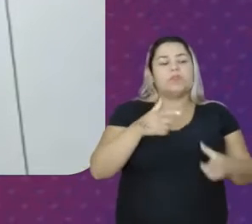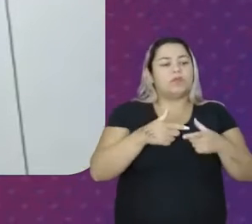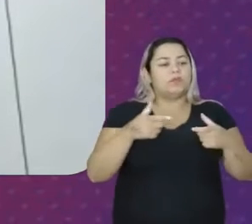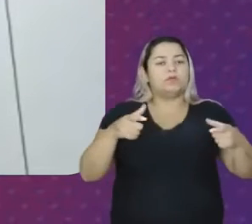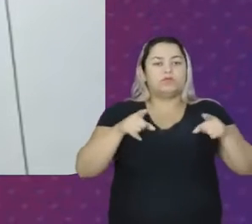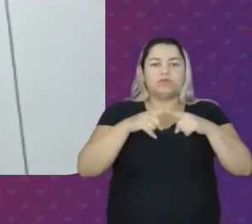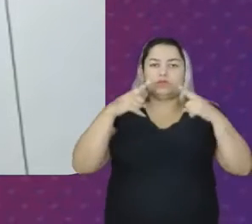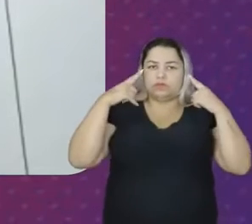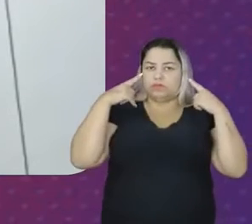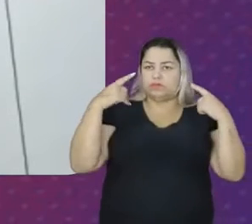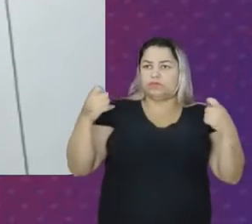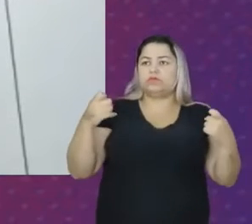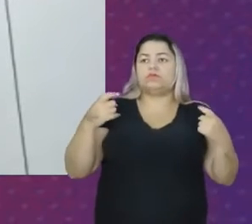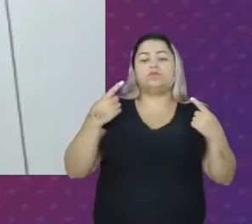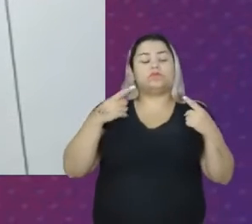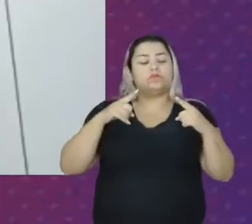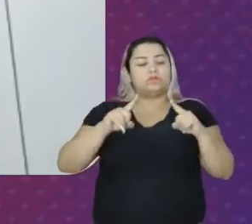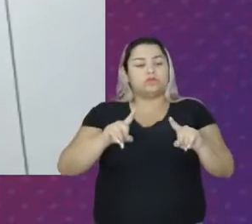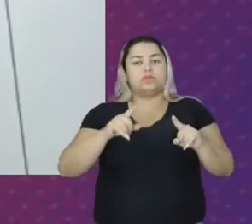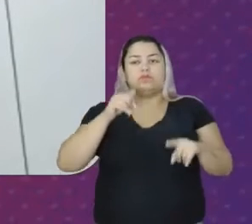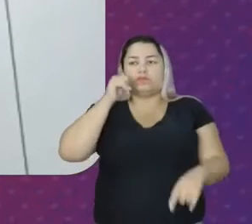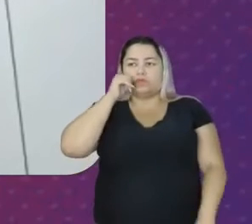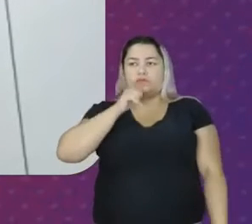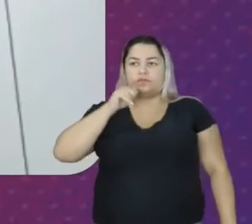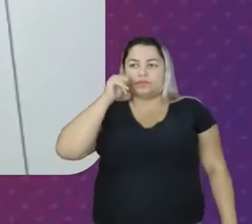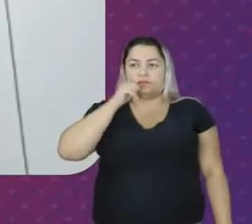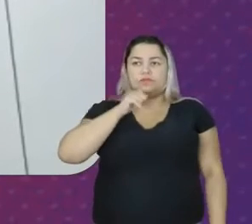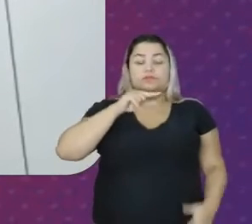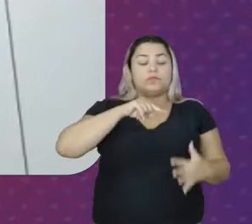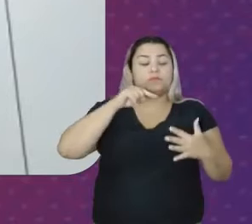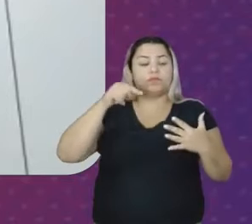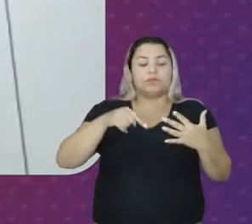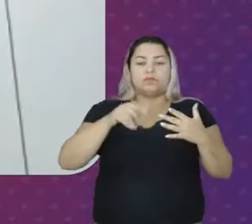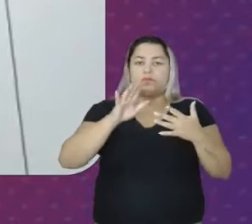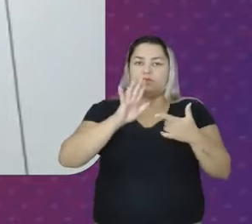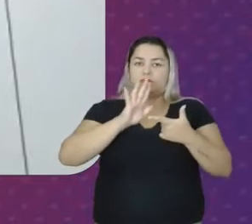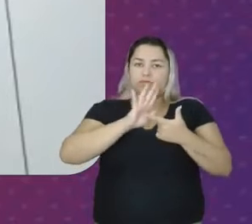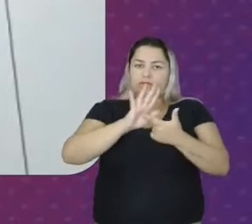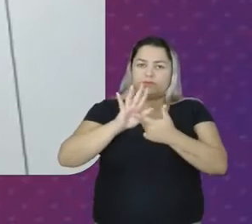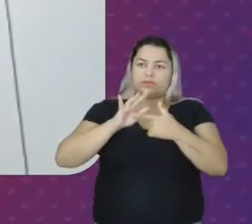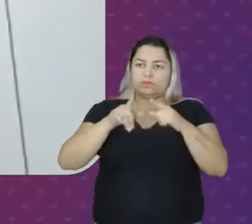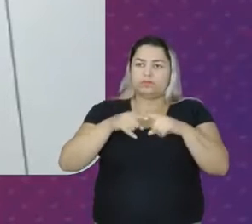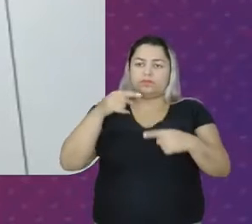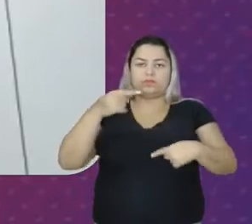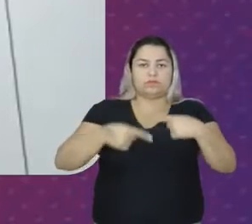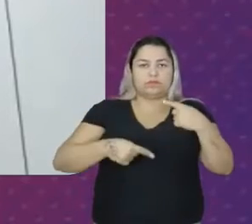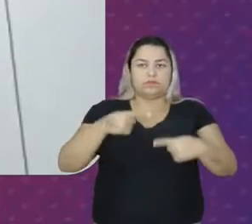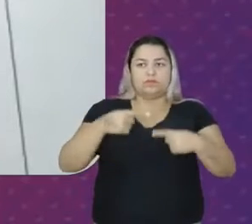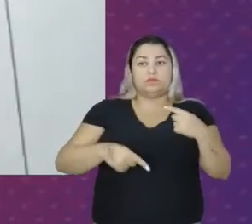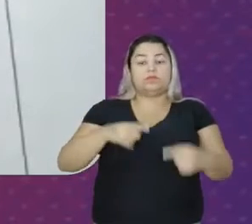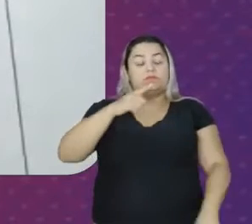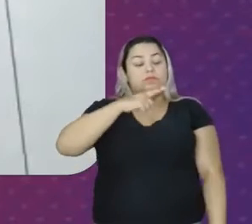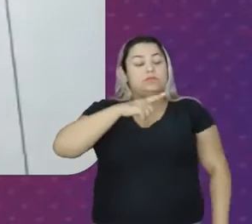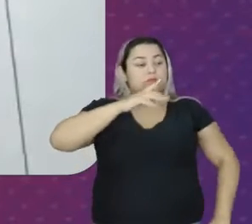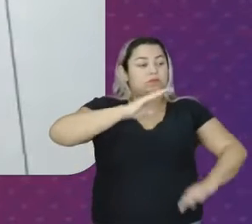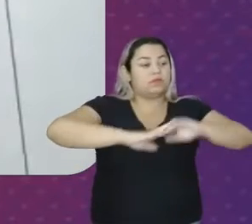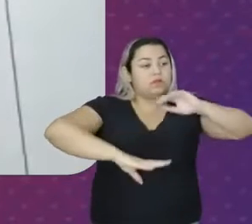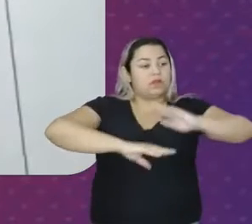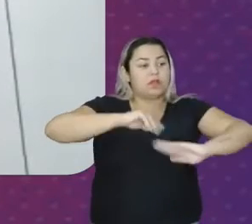casos de violência política contra as mulheres, mas o que a gente quer é justamente instituir essa política para ter essas